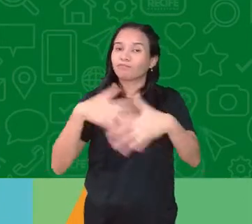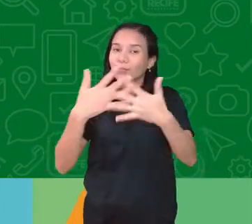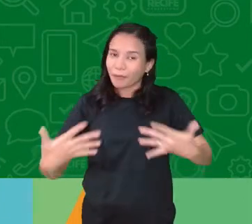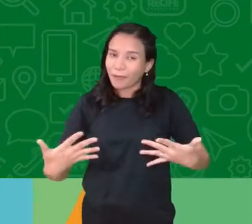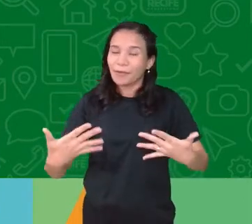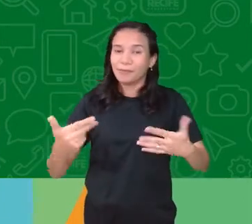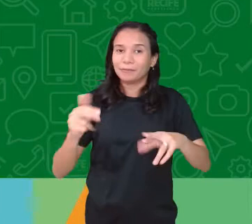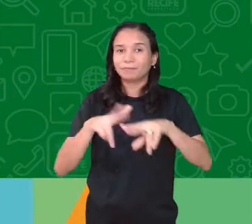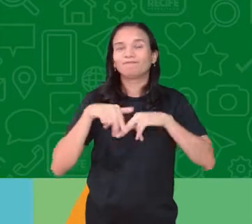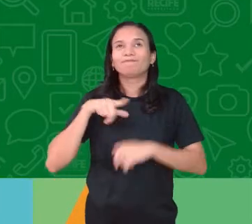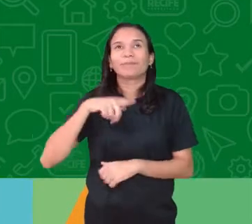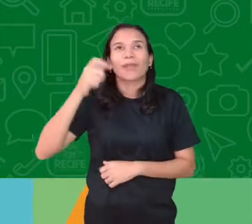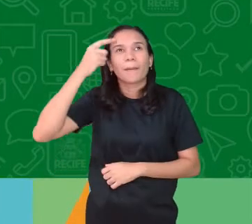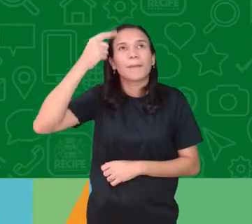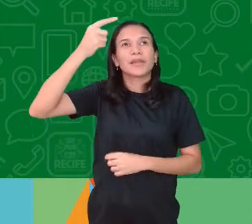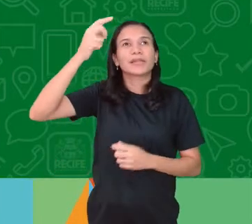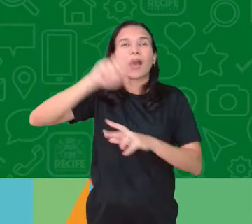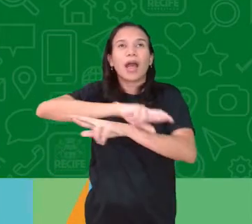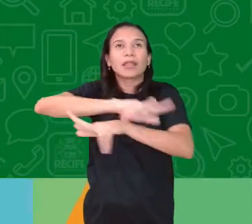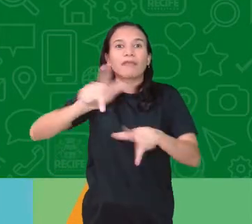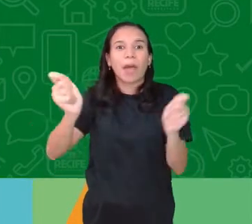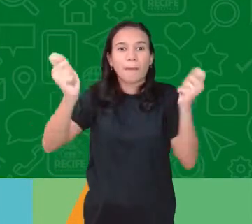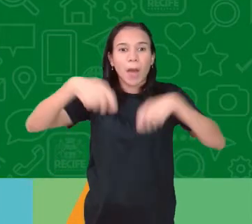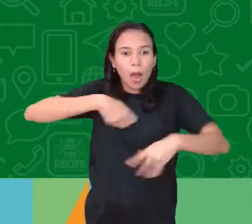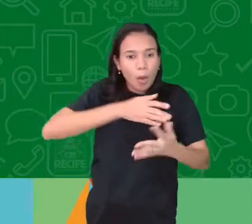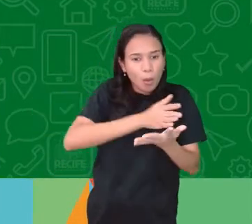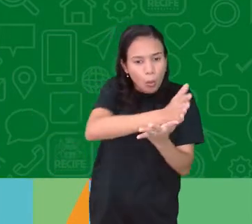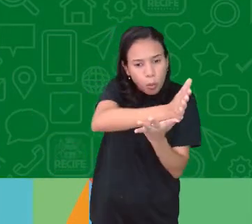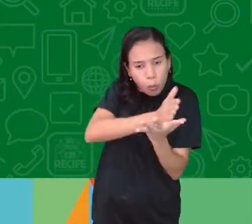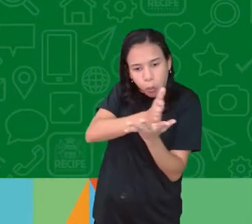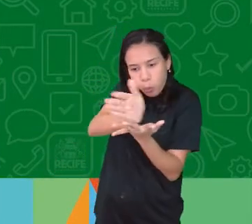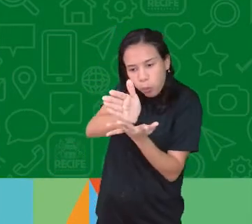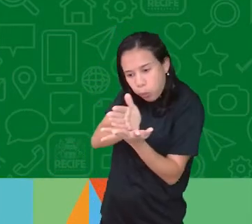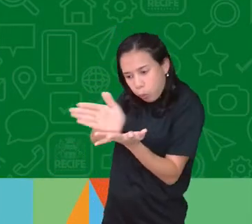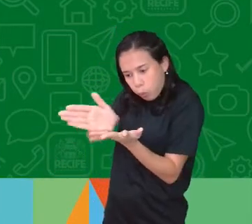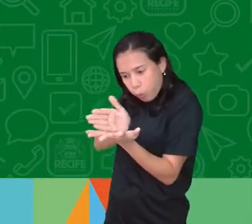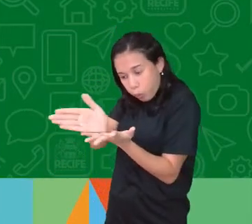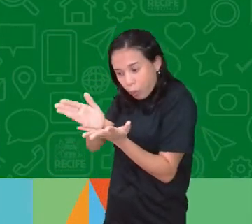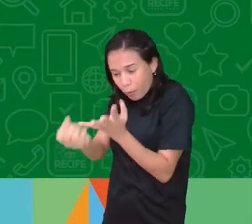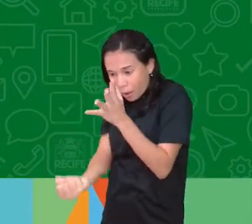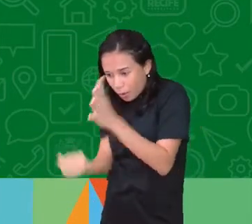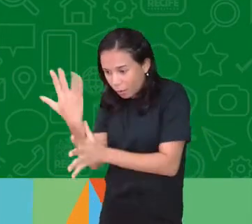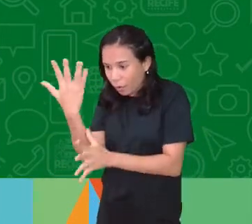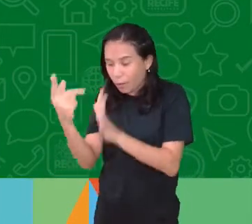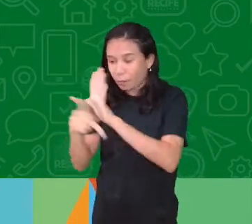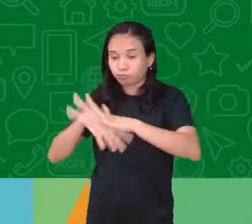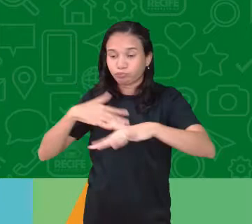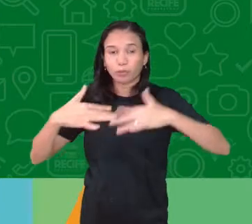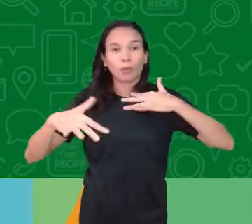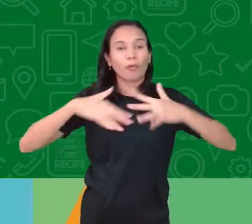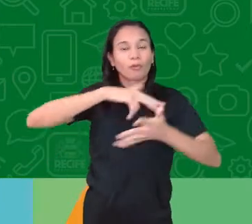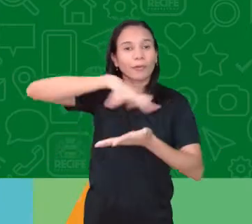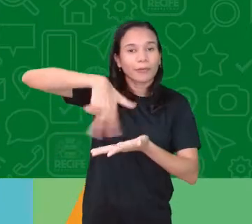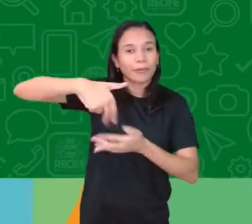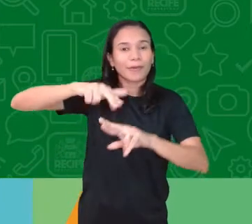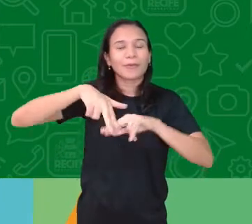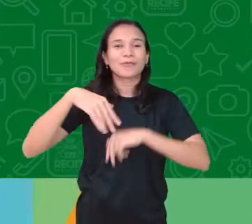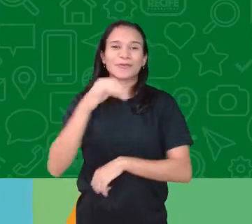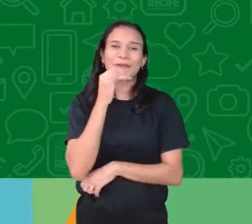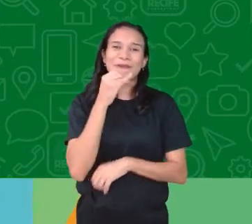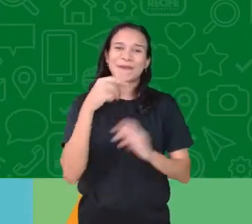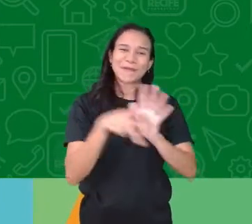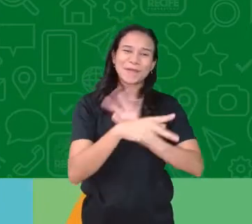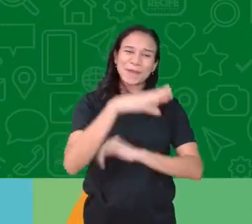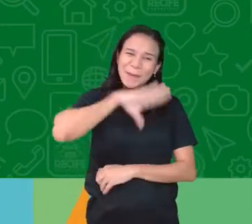Então vejam aí quantas possibilidades a gente tem em relação à criação de coreografia. E eu acho que esse exemplo aí da língua